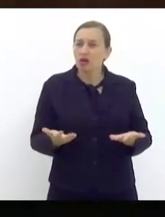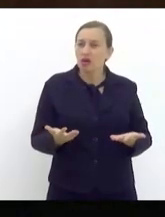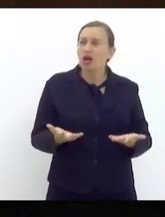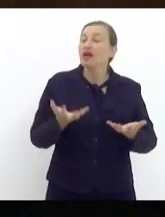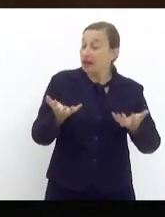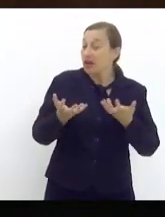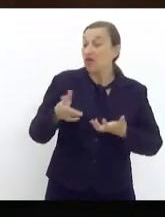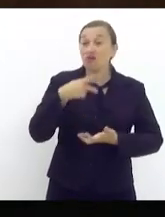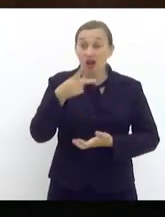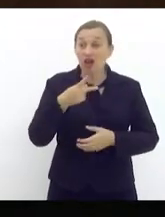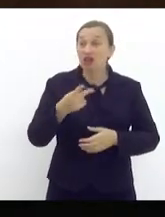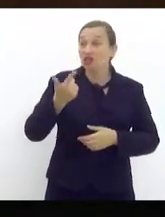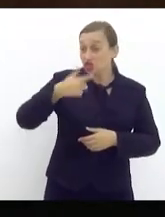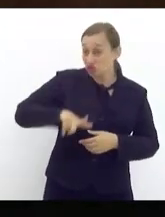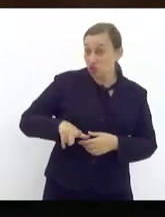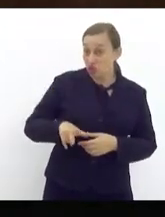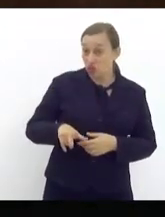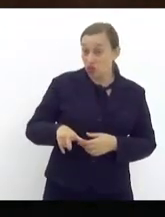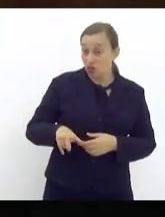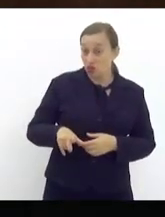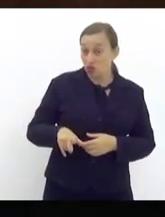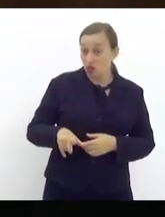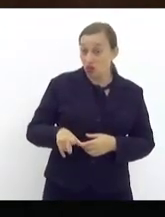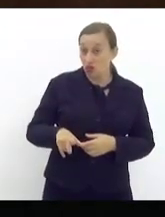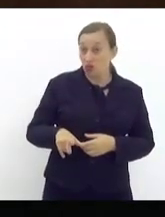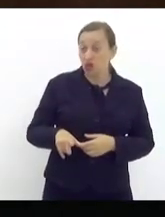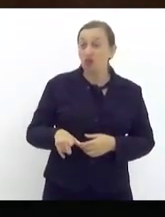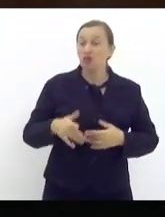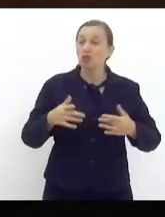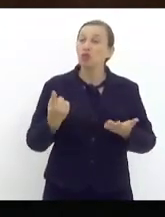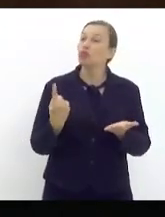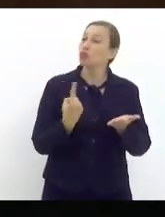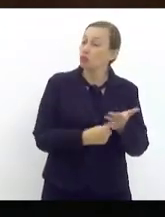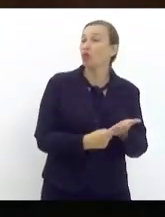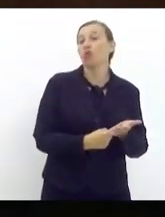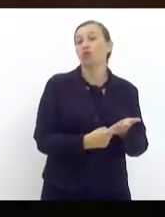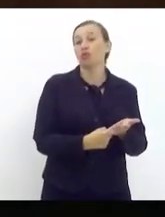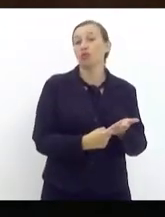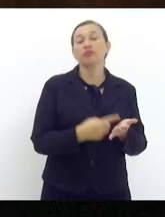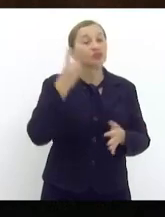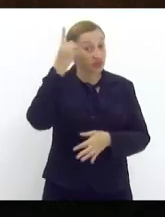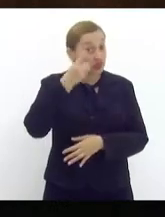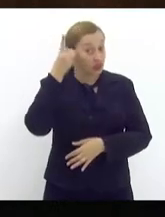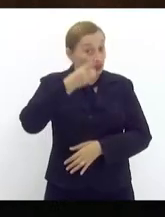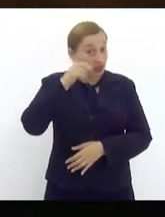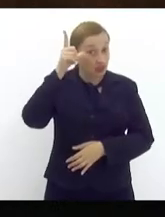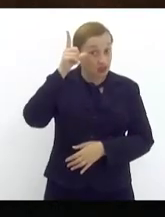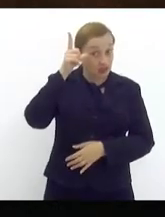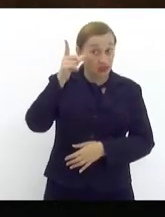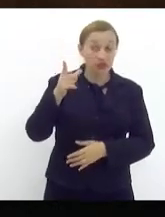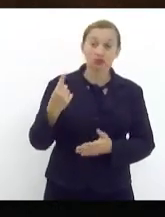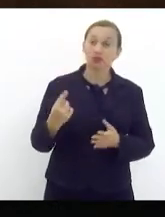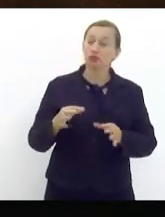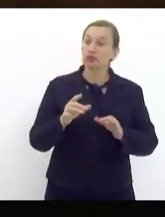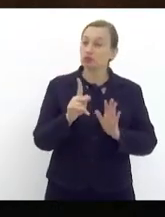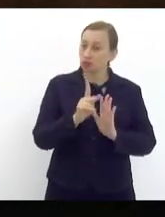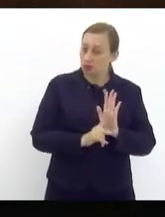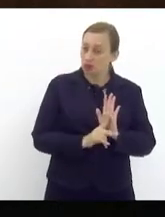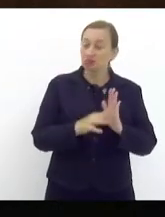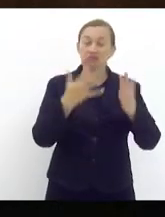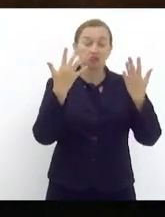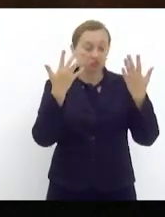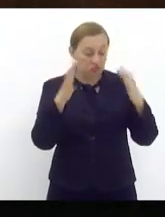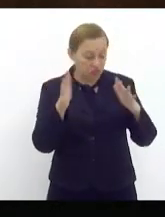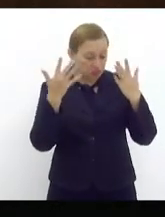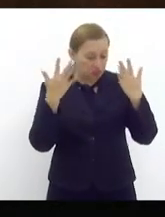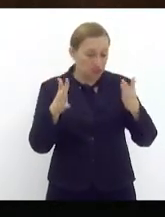quero dizer, mais uma vez, reafirmar também o meu compromisso, deputada Lucinha, com esse projeto, te